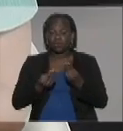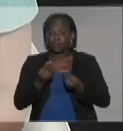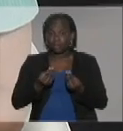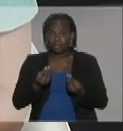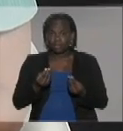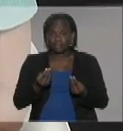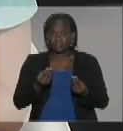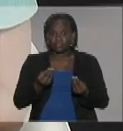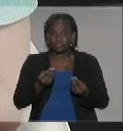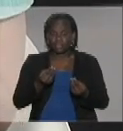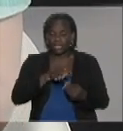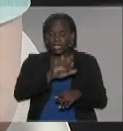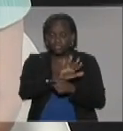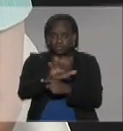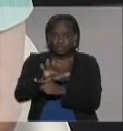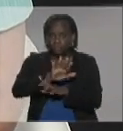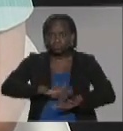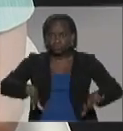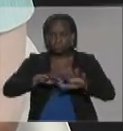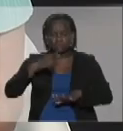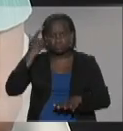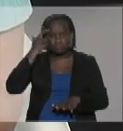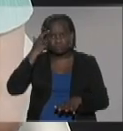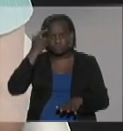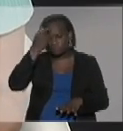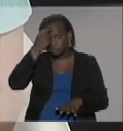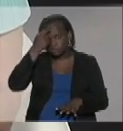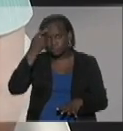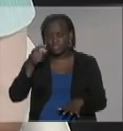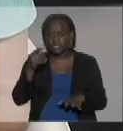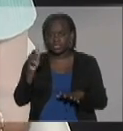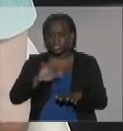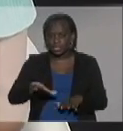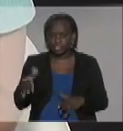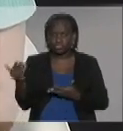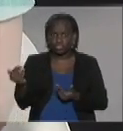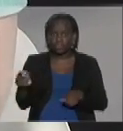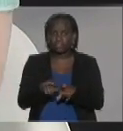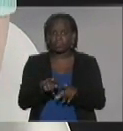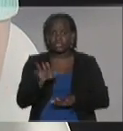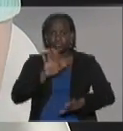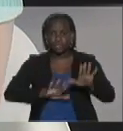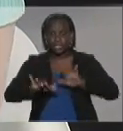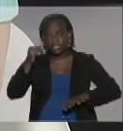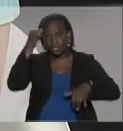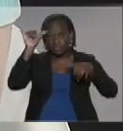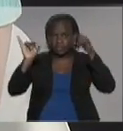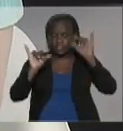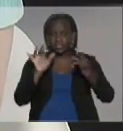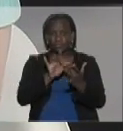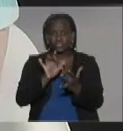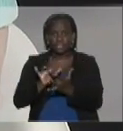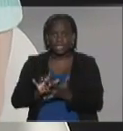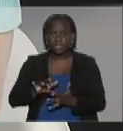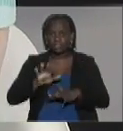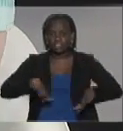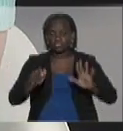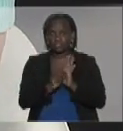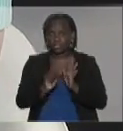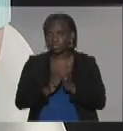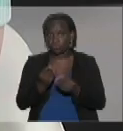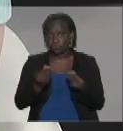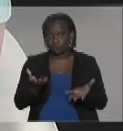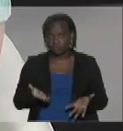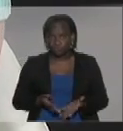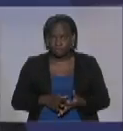é que é possível conscientizar, né, essa juventude, essas crianças, e prevenir esse contato dessa geração com